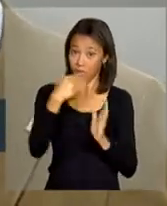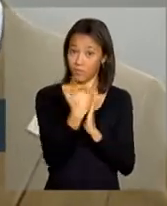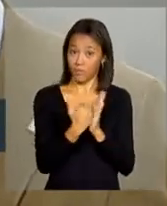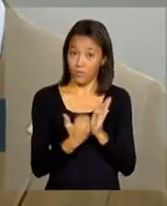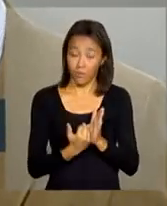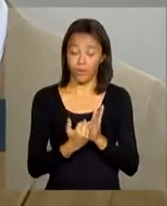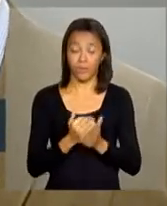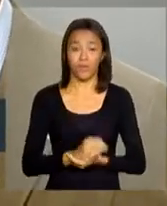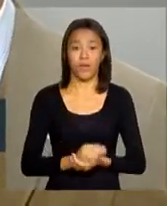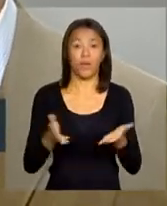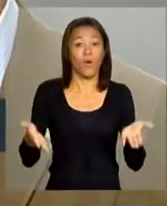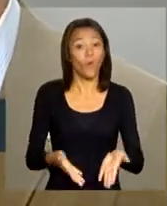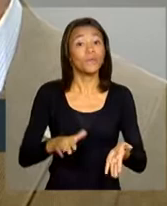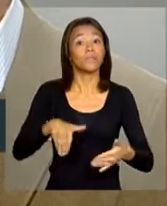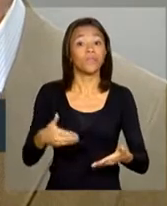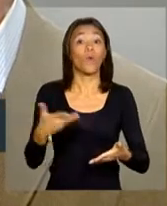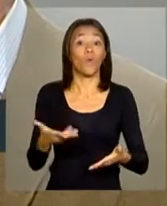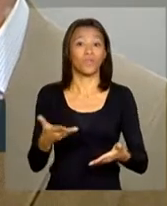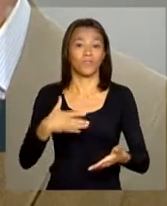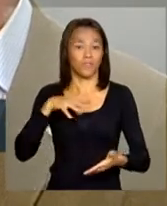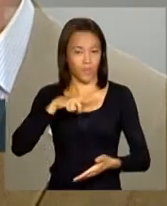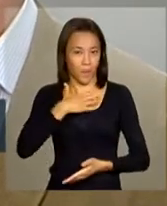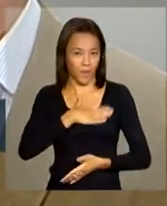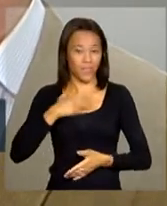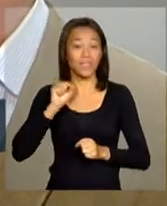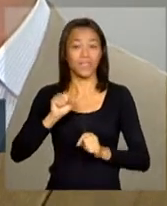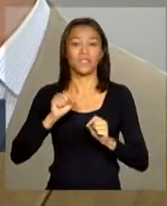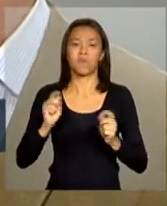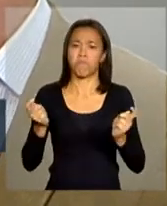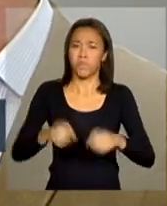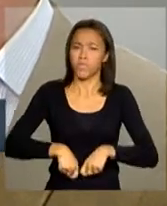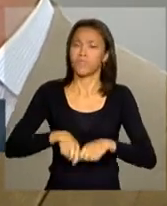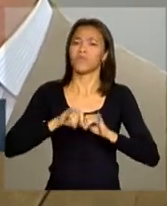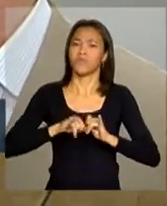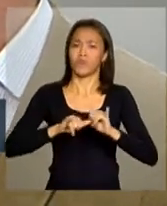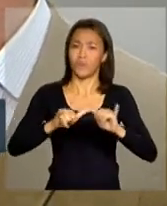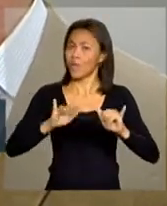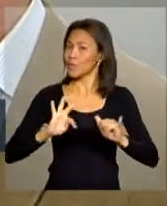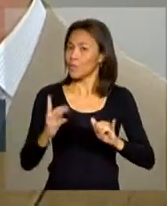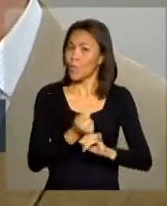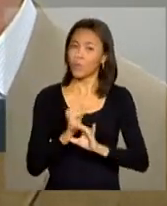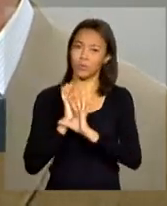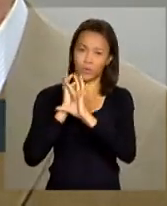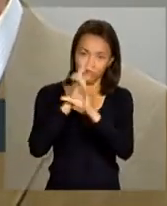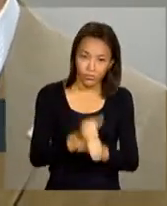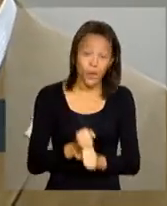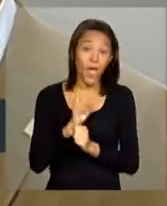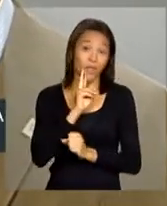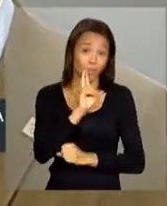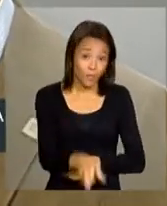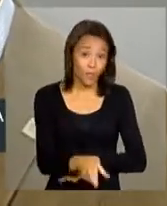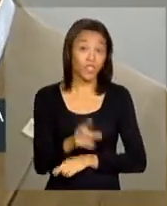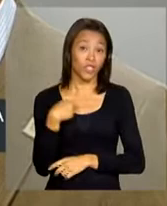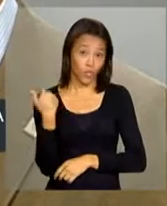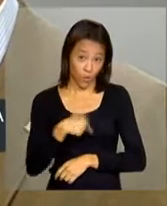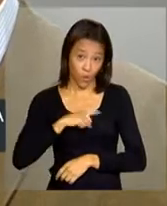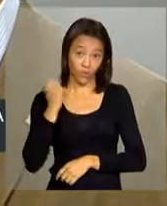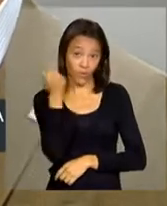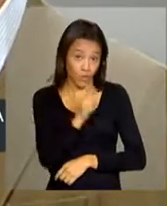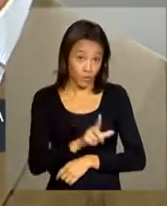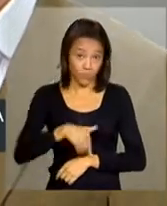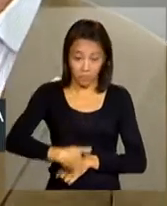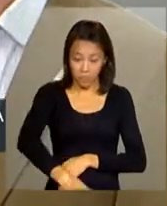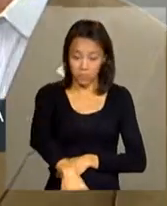e hoje então a gente vai ter o prazer de poder mostrar para vocês todos os resultados que foram alcançados durante esse ano que